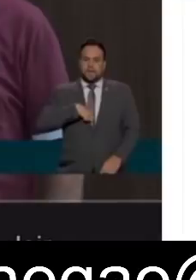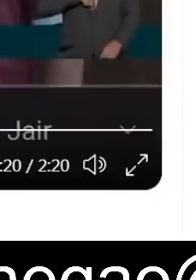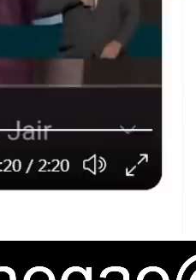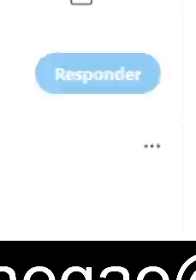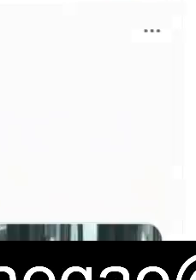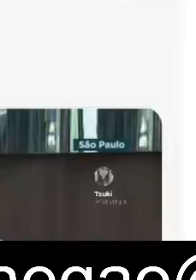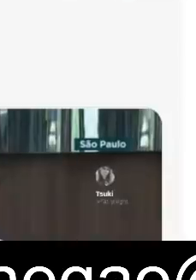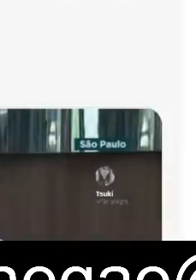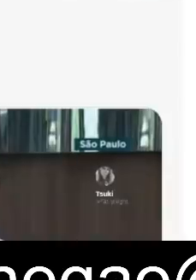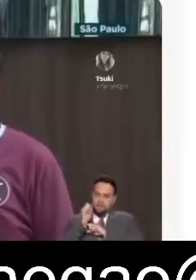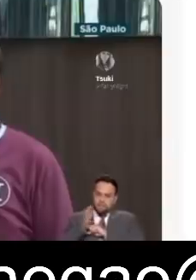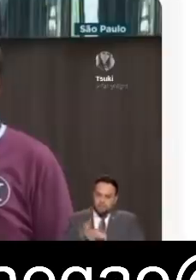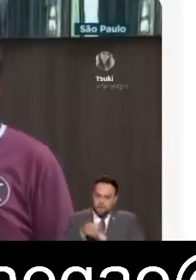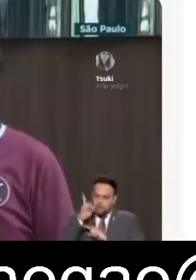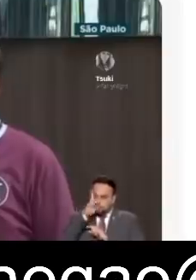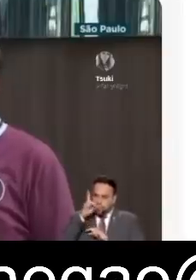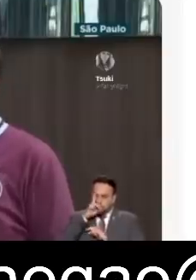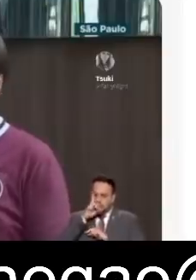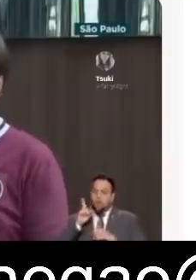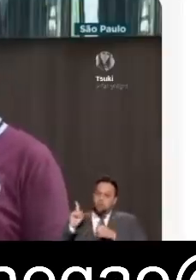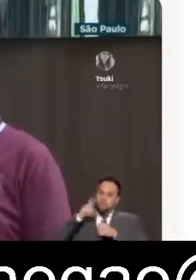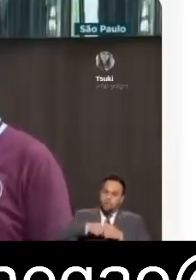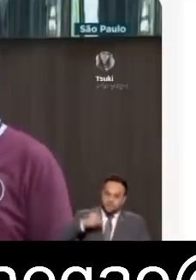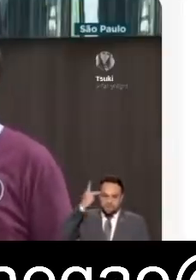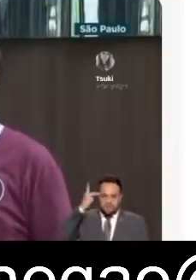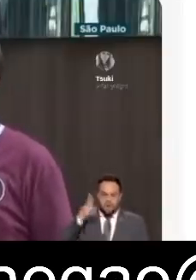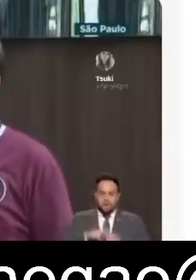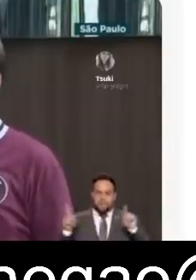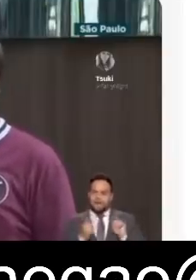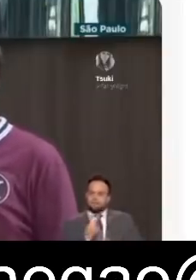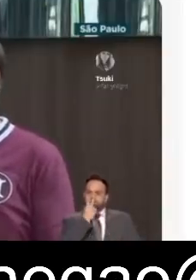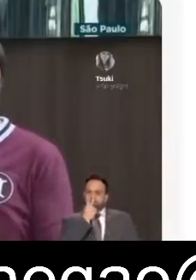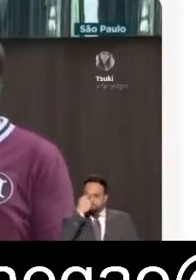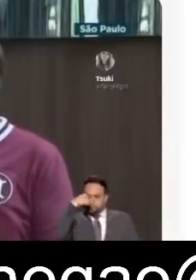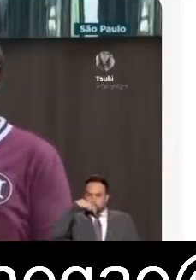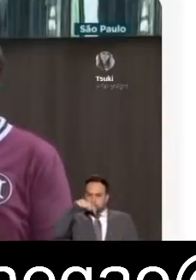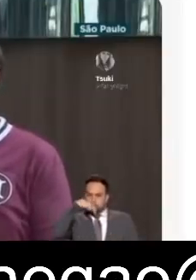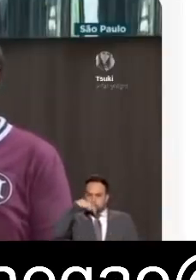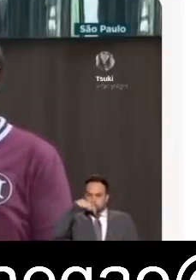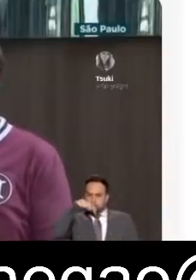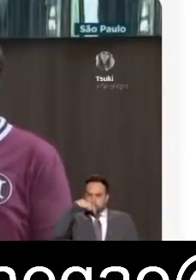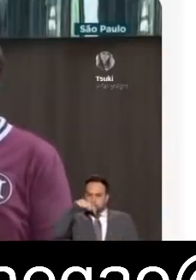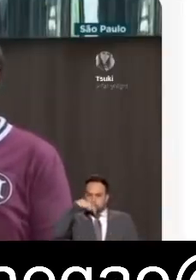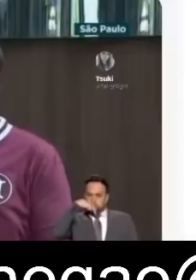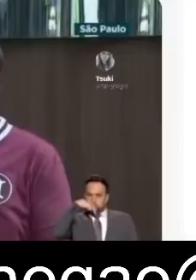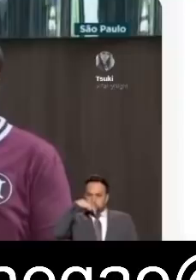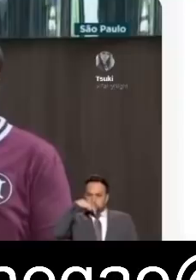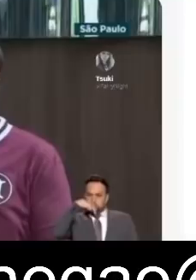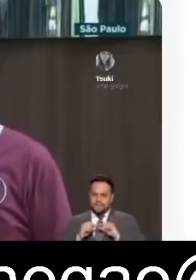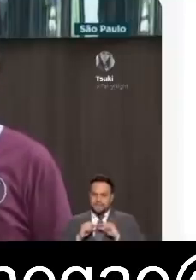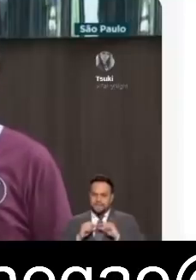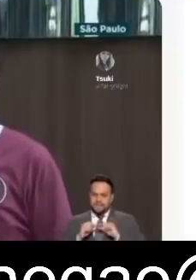Caramba, mano. Pode descer que tem, ela colocou o restinho. Aí nessa parte, aqui, ela vai falar sobre...